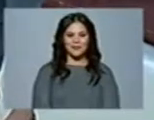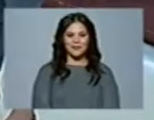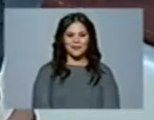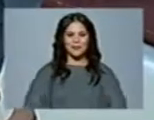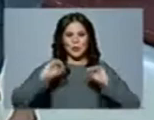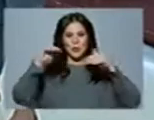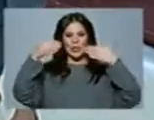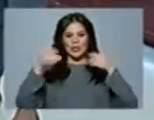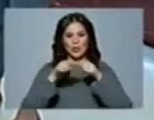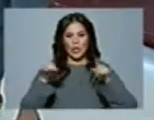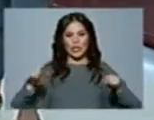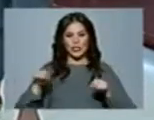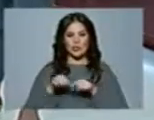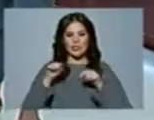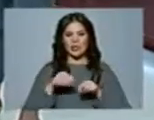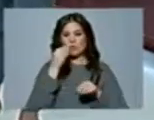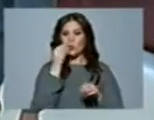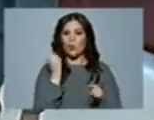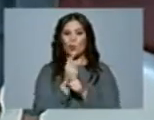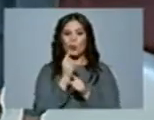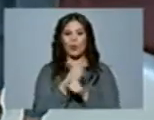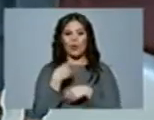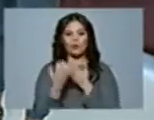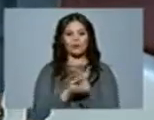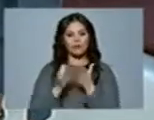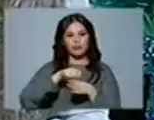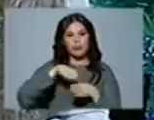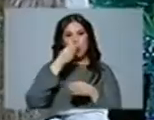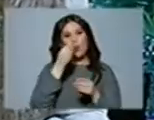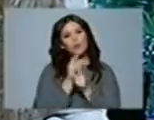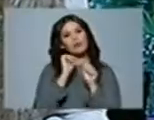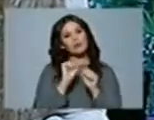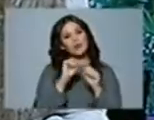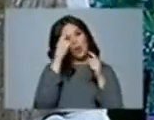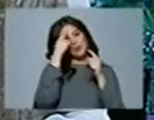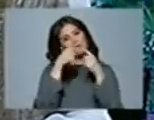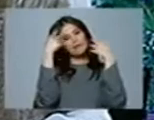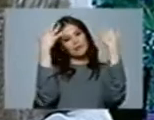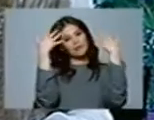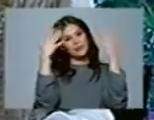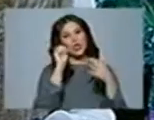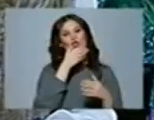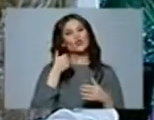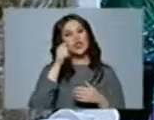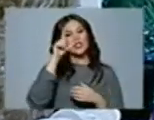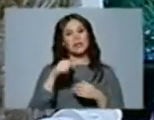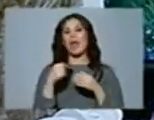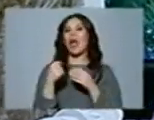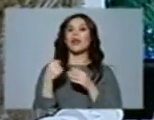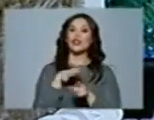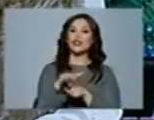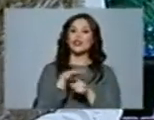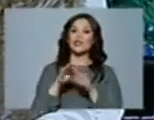iniciamos o nosso espaço de gastronomia com um prato dedicado à Sónia Araújo e à sua costela